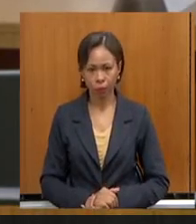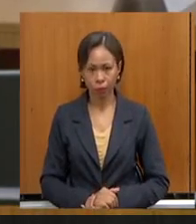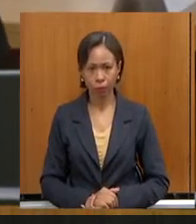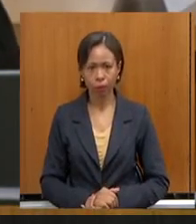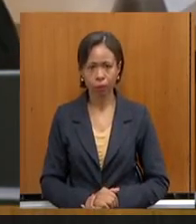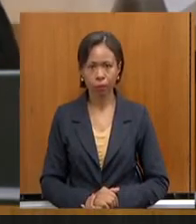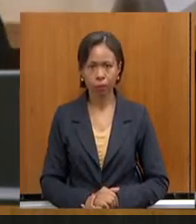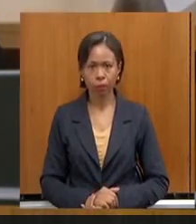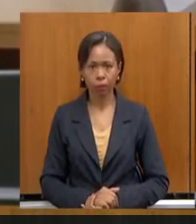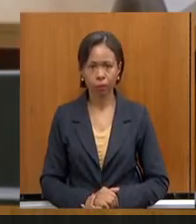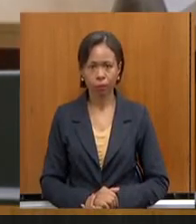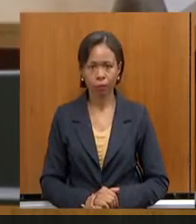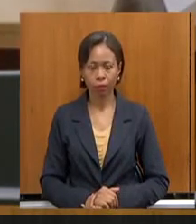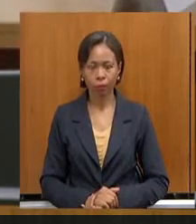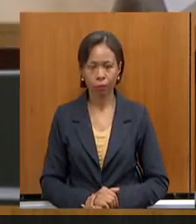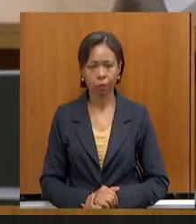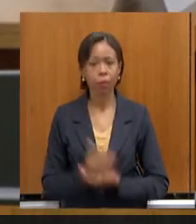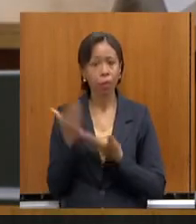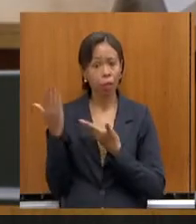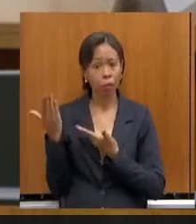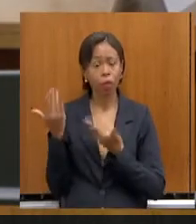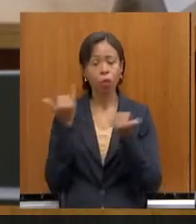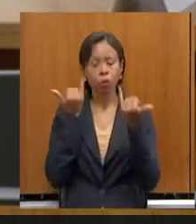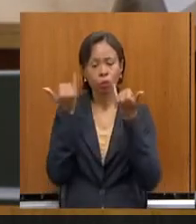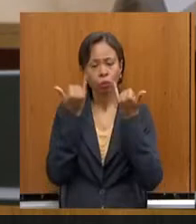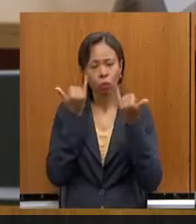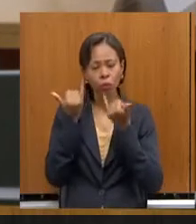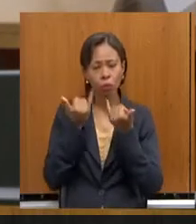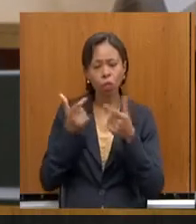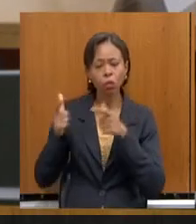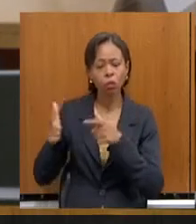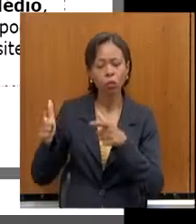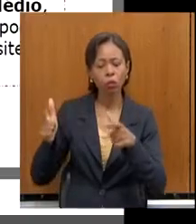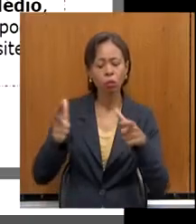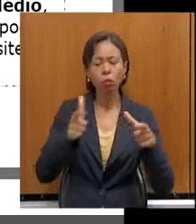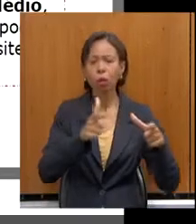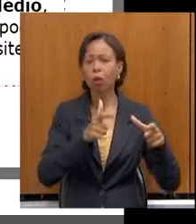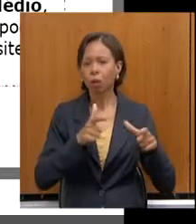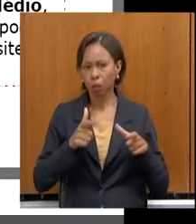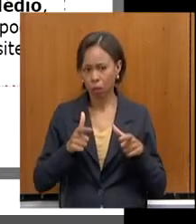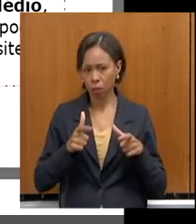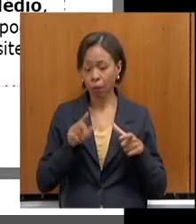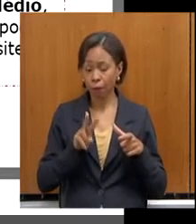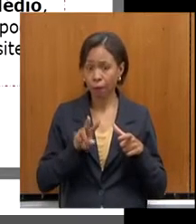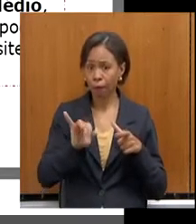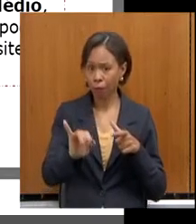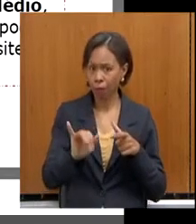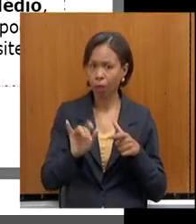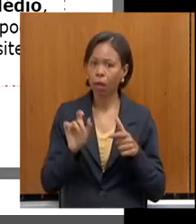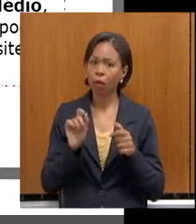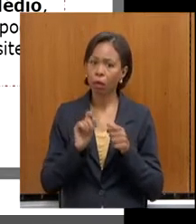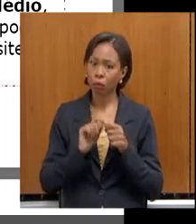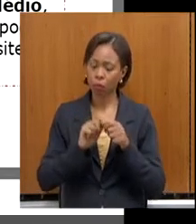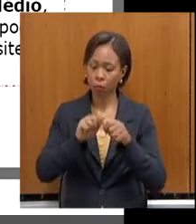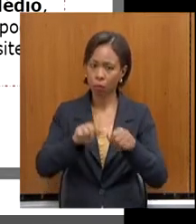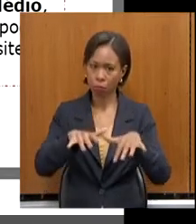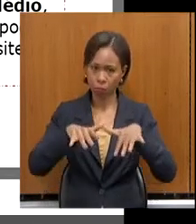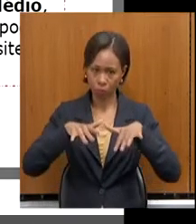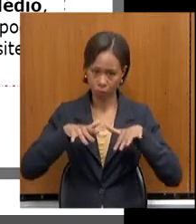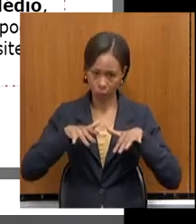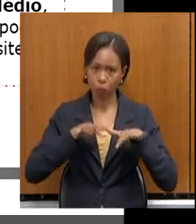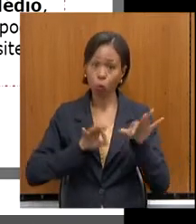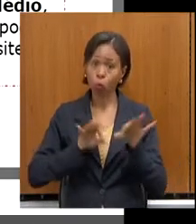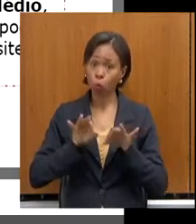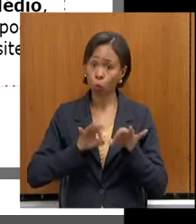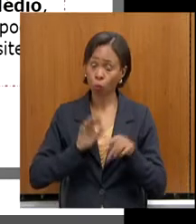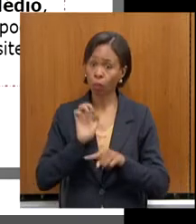é bem aqui tão né as notas unidades Onde serão realizadas as audiências do planeta